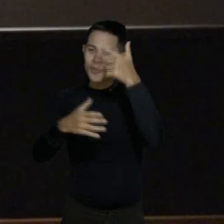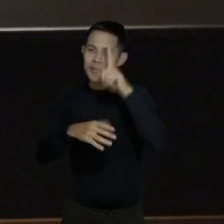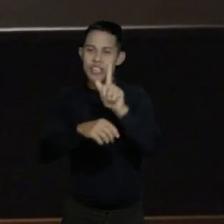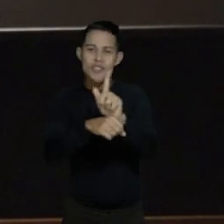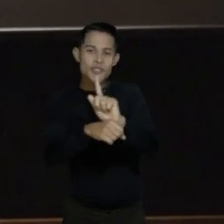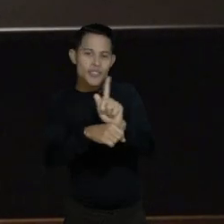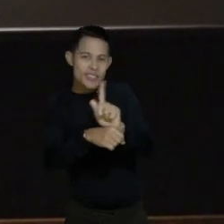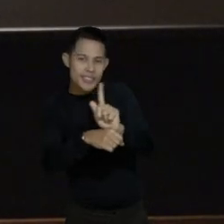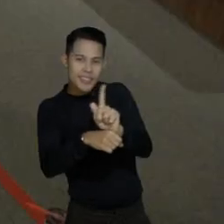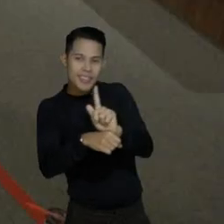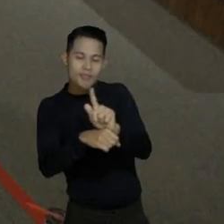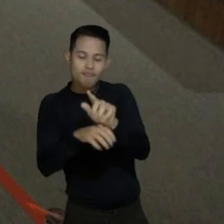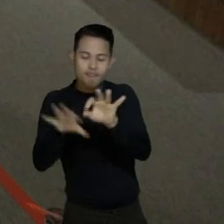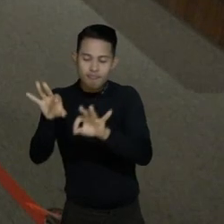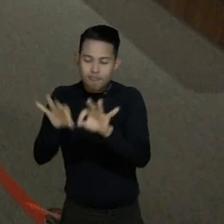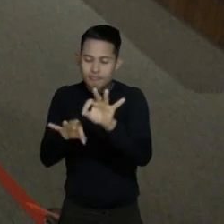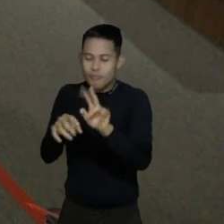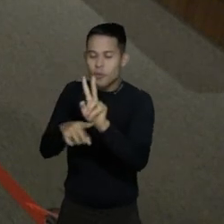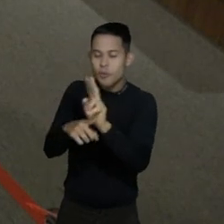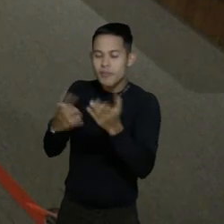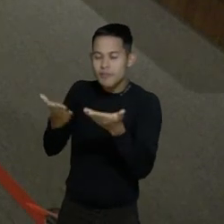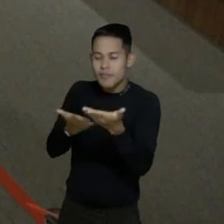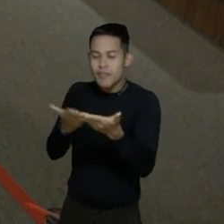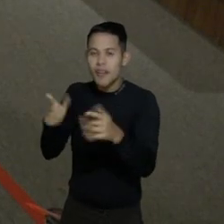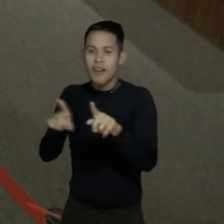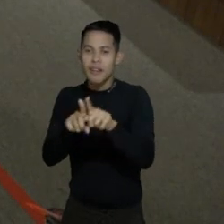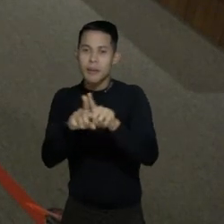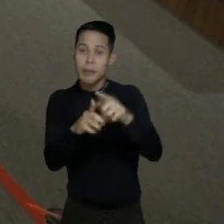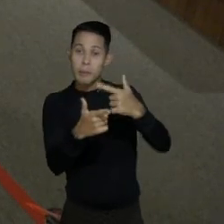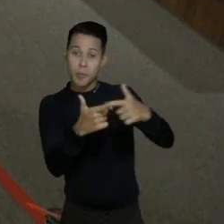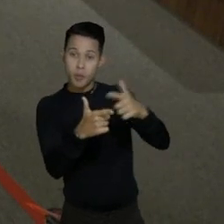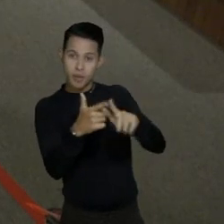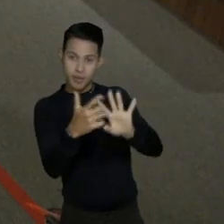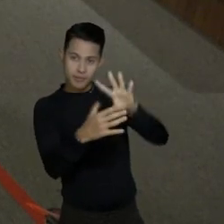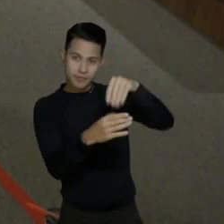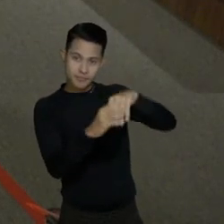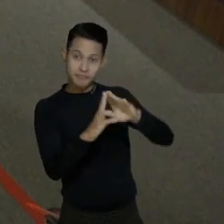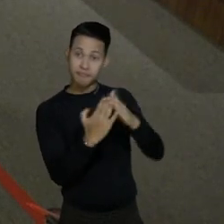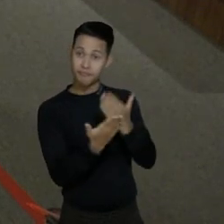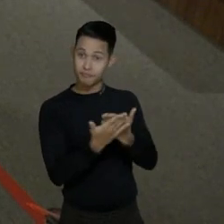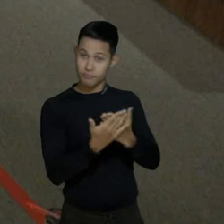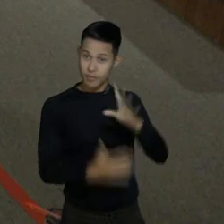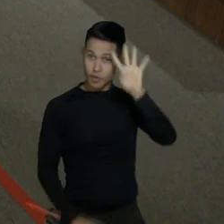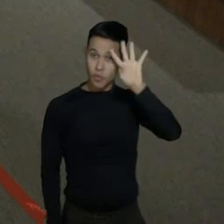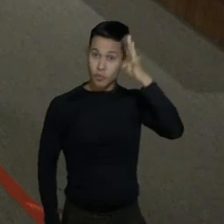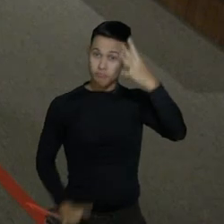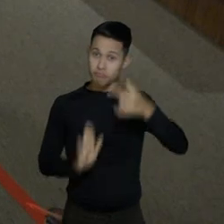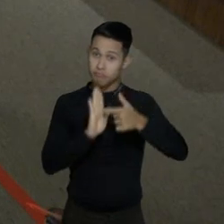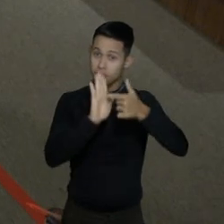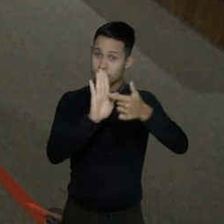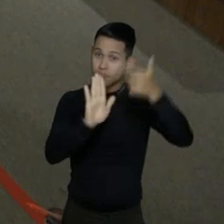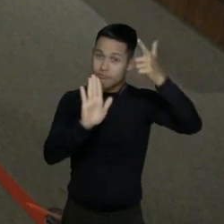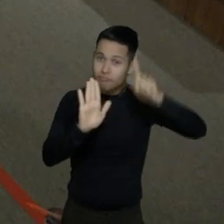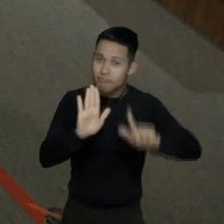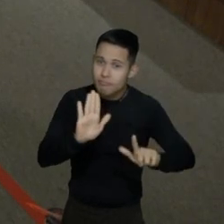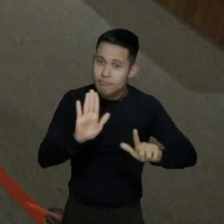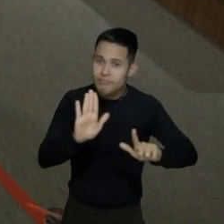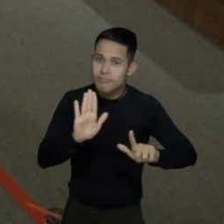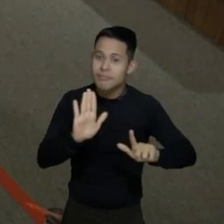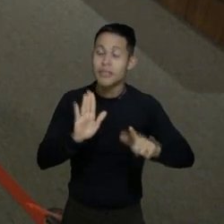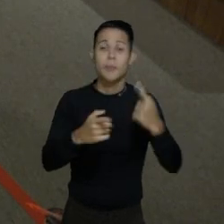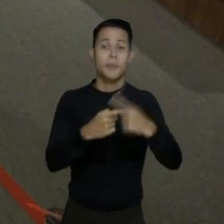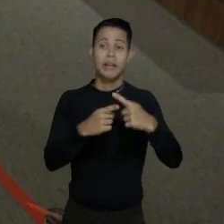turma aquele que traz soluções para problemas que eu tenho na escola porque se eu não não